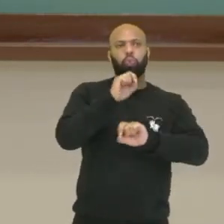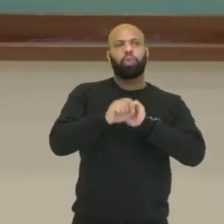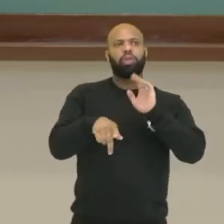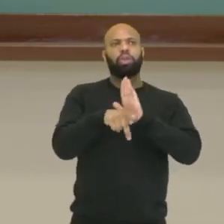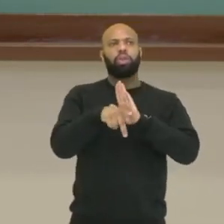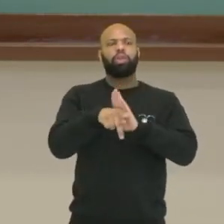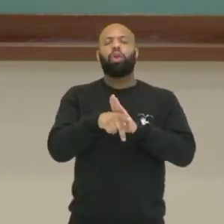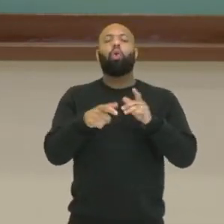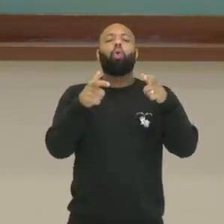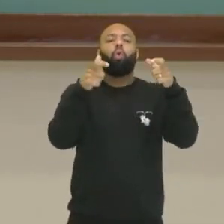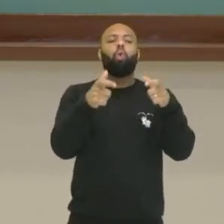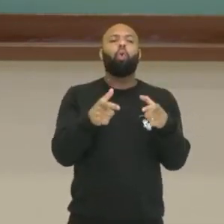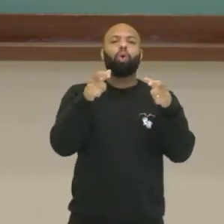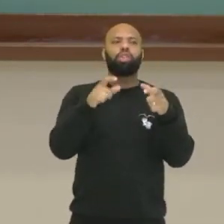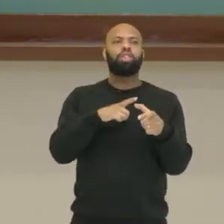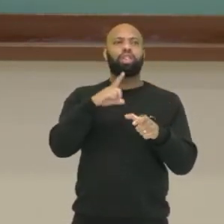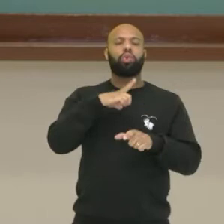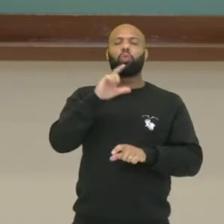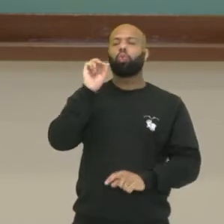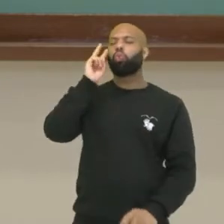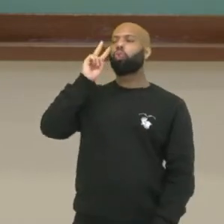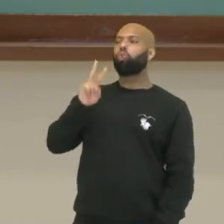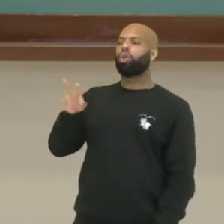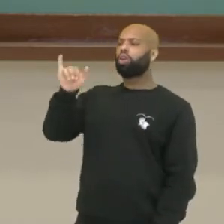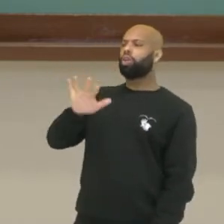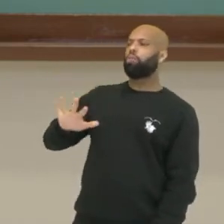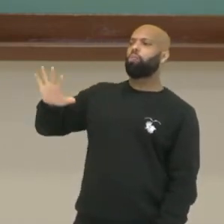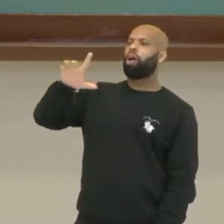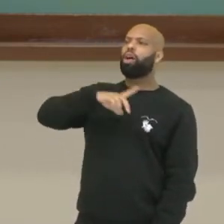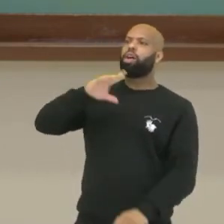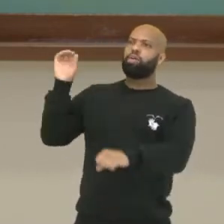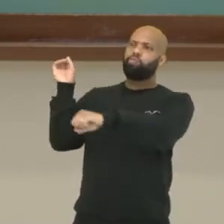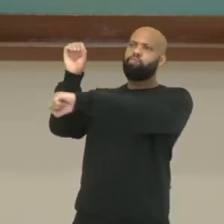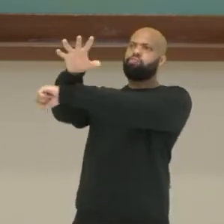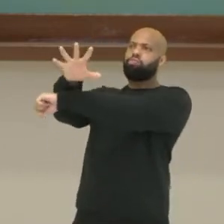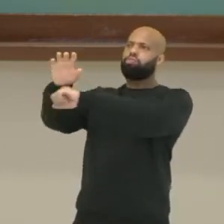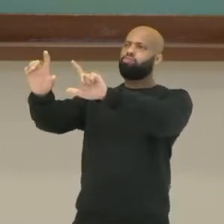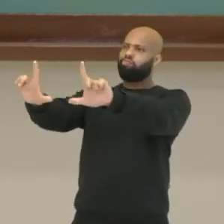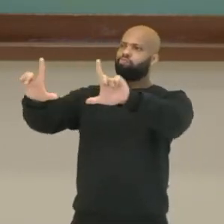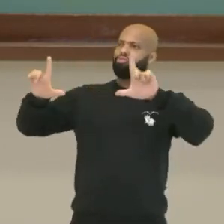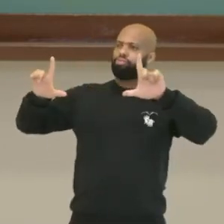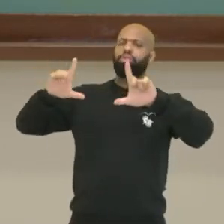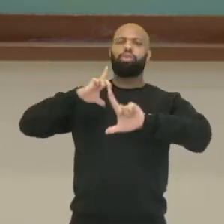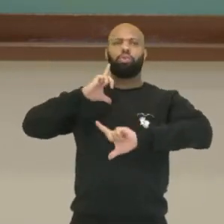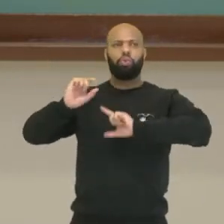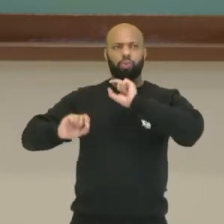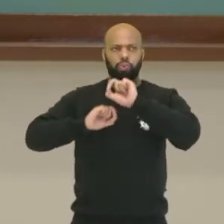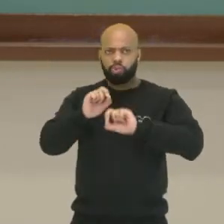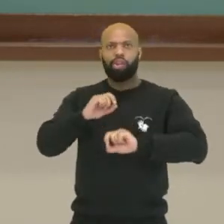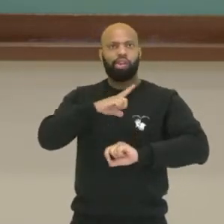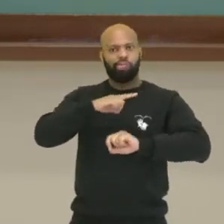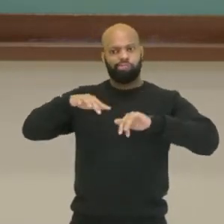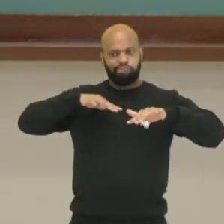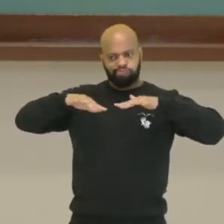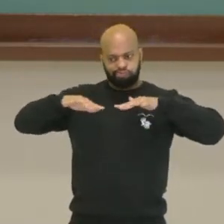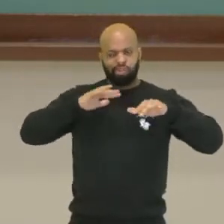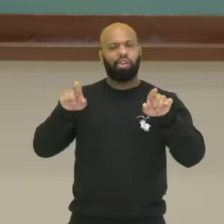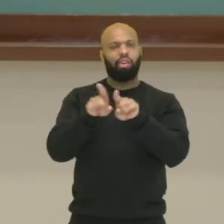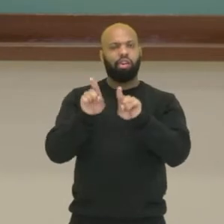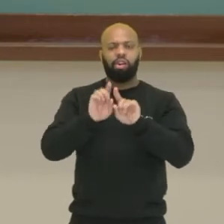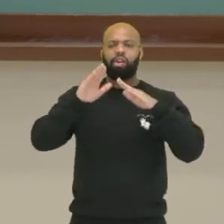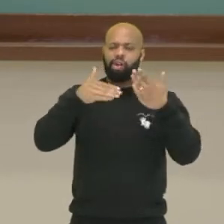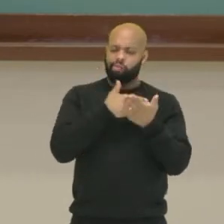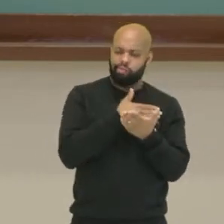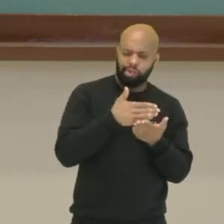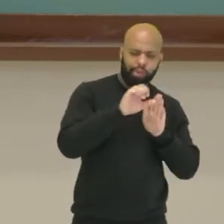um lugar onde você vê imagens projetadas numa tela que se movimentam. Então, o início do